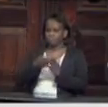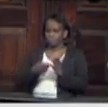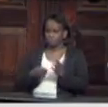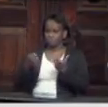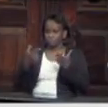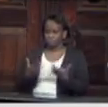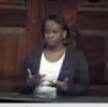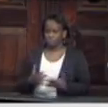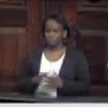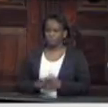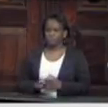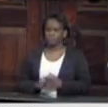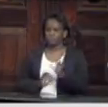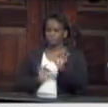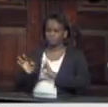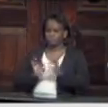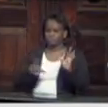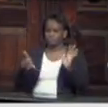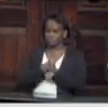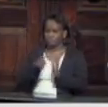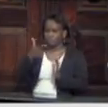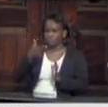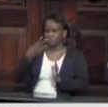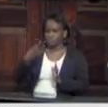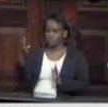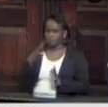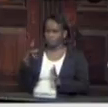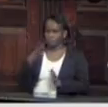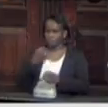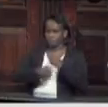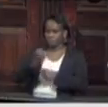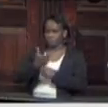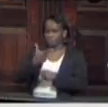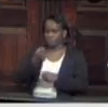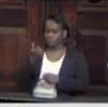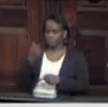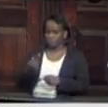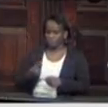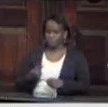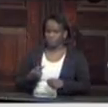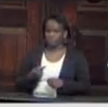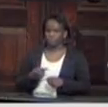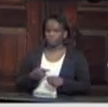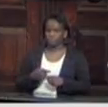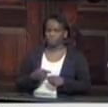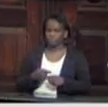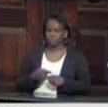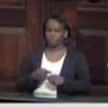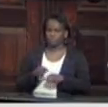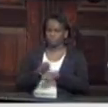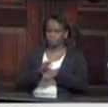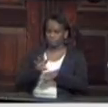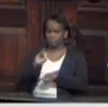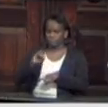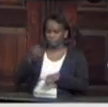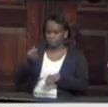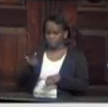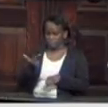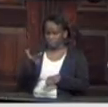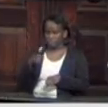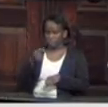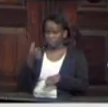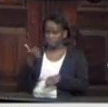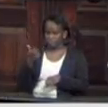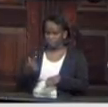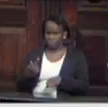destaque. Projeto de Lei 2344/2017, de autoria do Poder Executivo, mensagem 02/2017, que